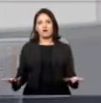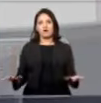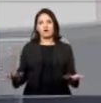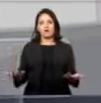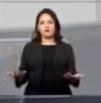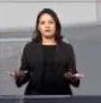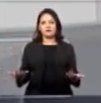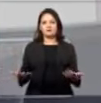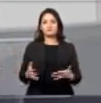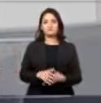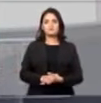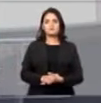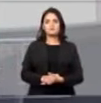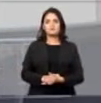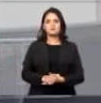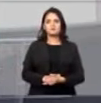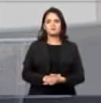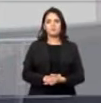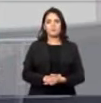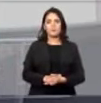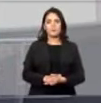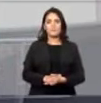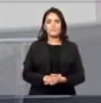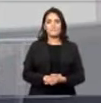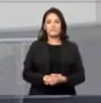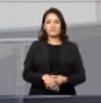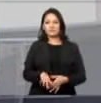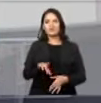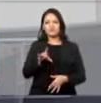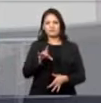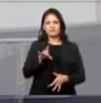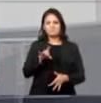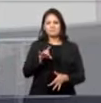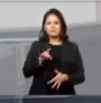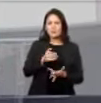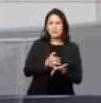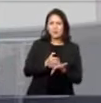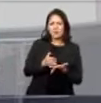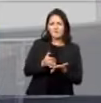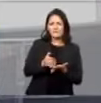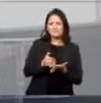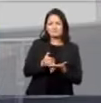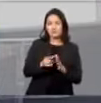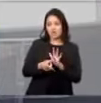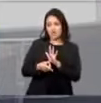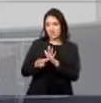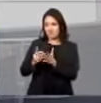Eu vou dar apenas, para início de conversa, antes de entrar